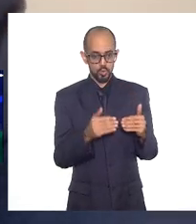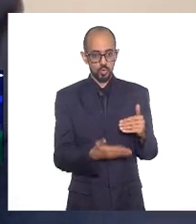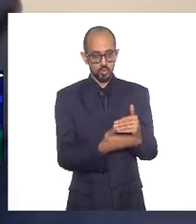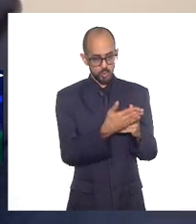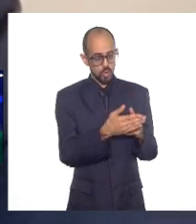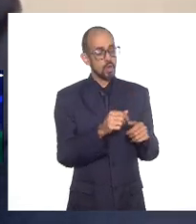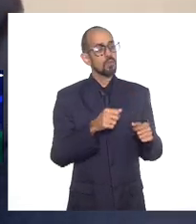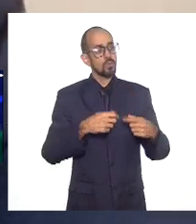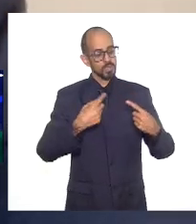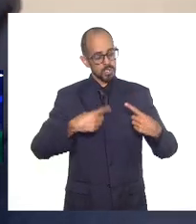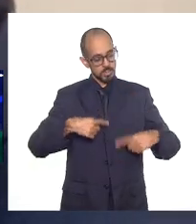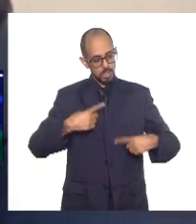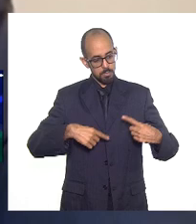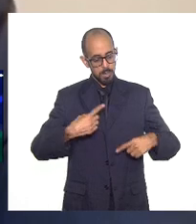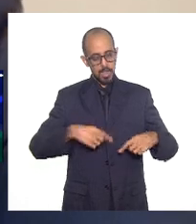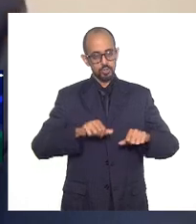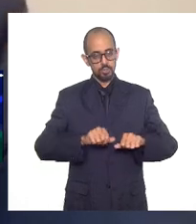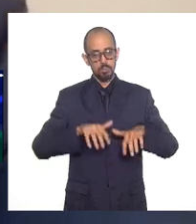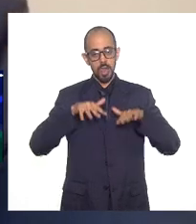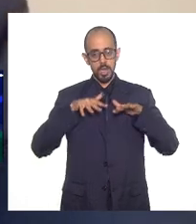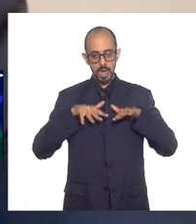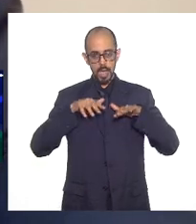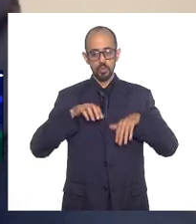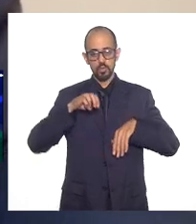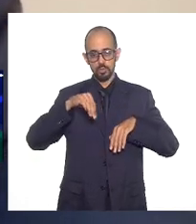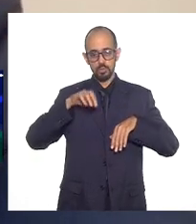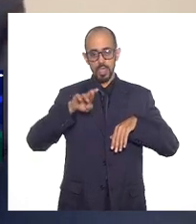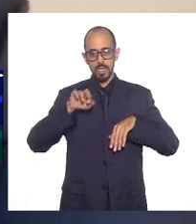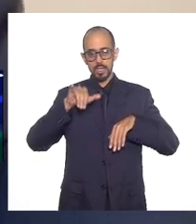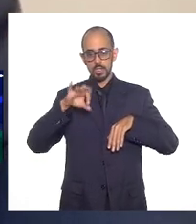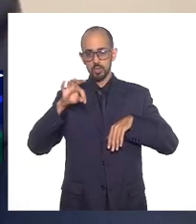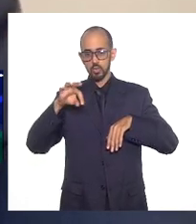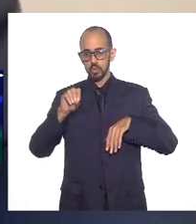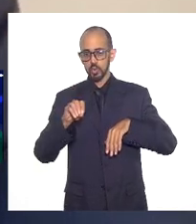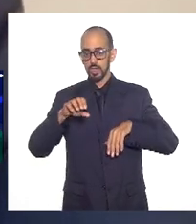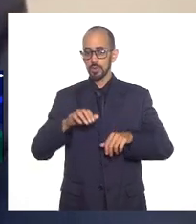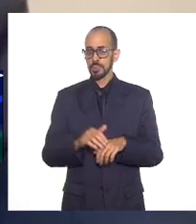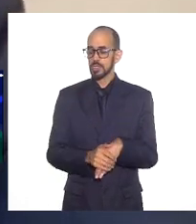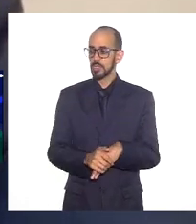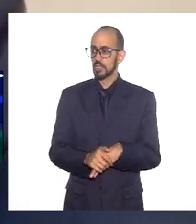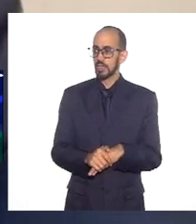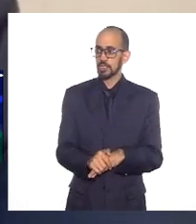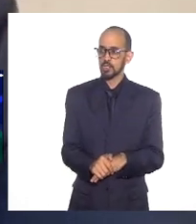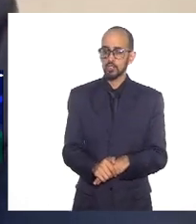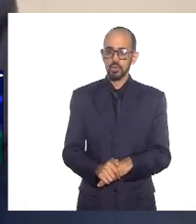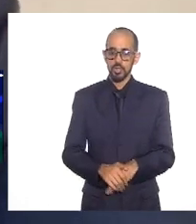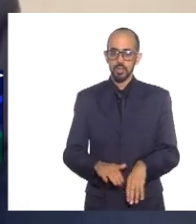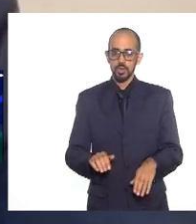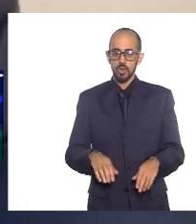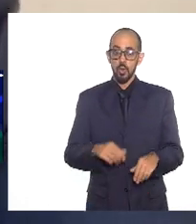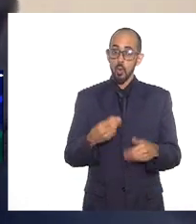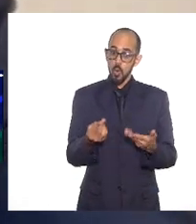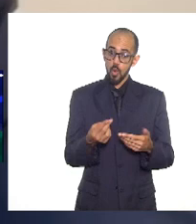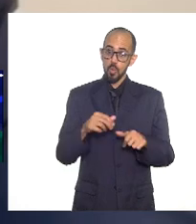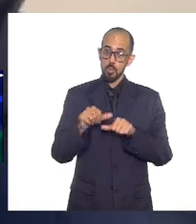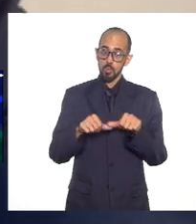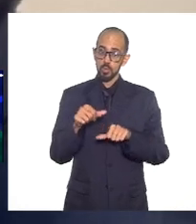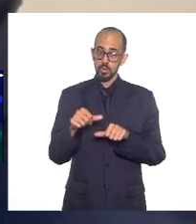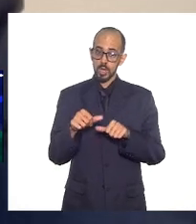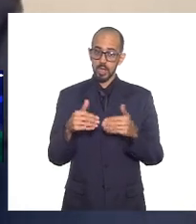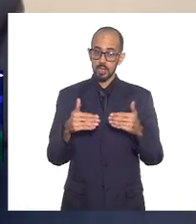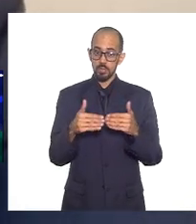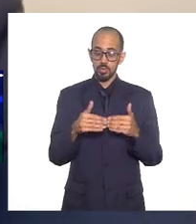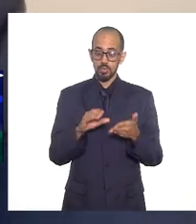em plenário no mérito, na forma, ou eu vou mudar o meu voto pela constitucionalidade. E no